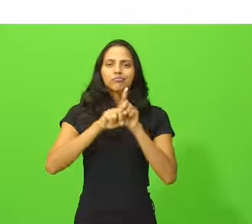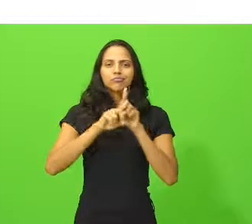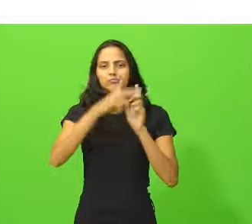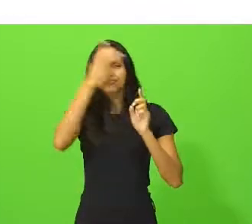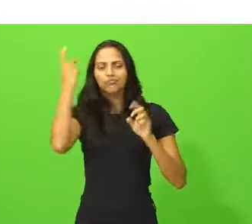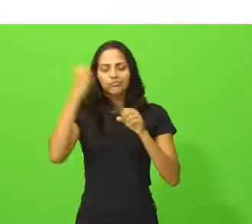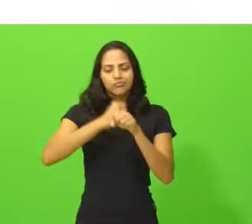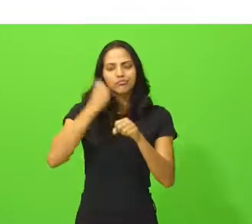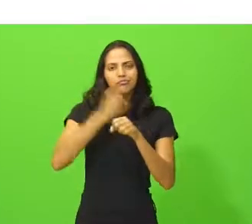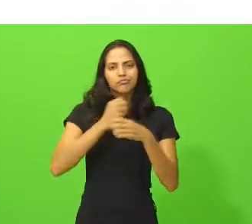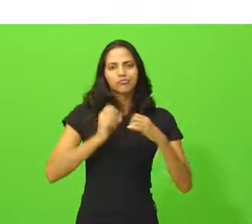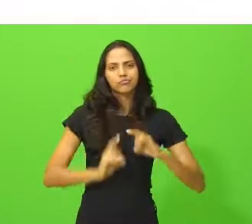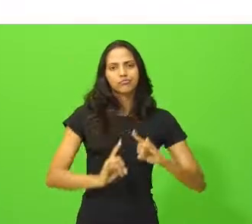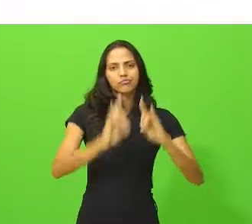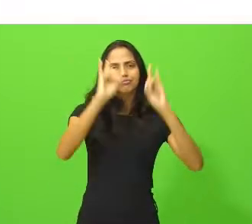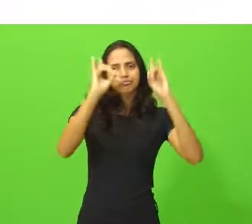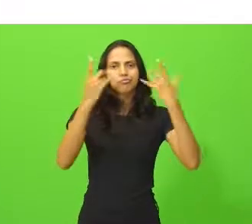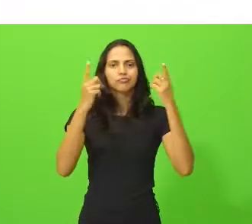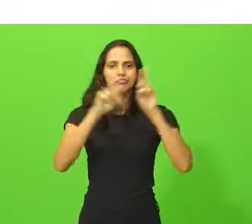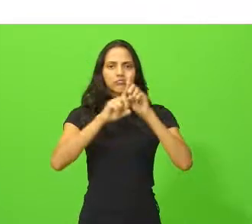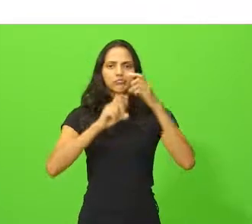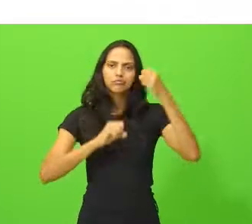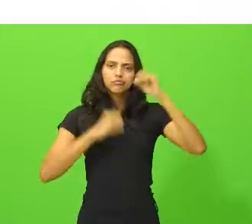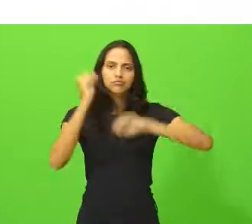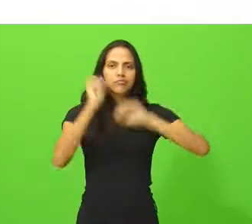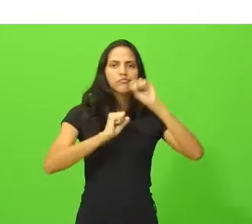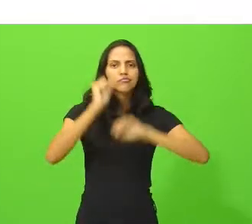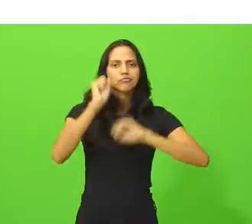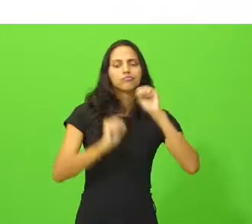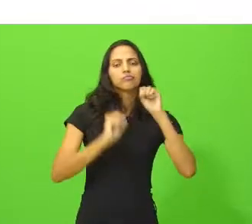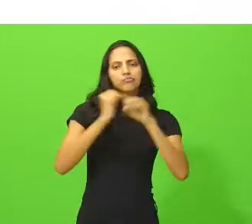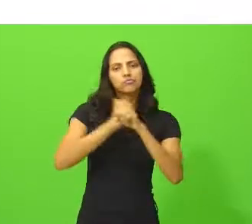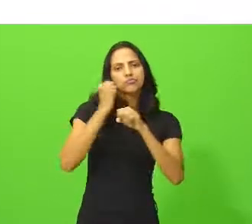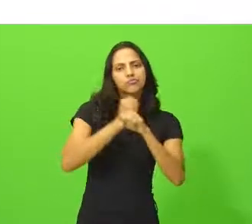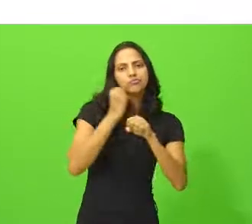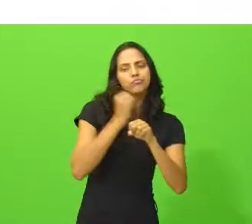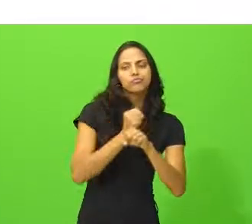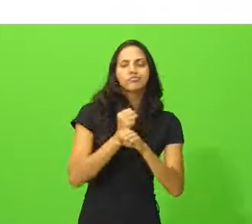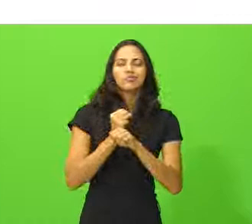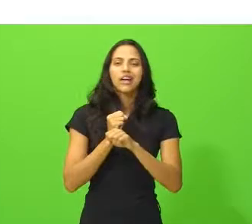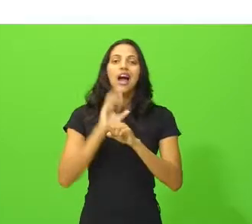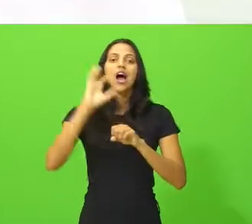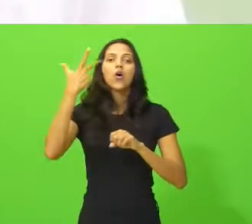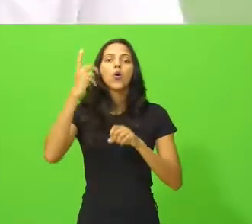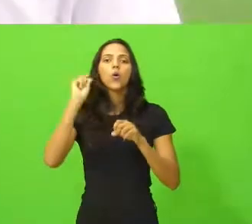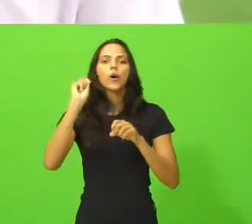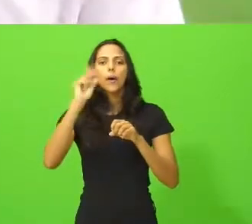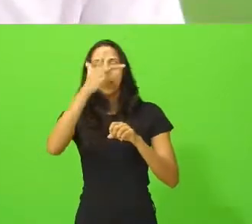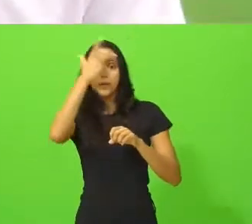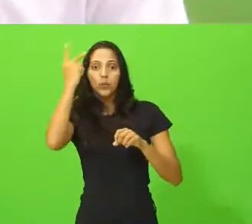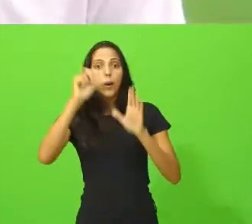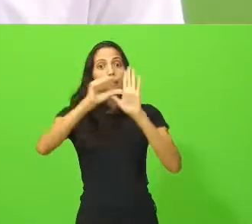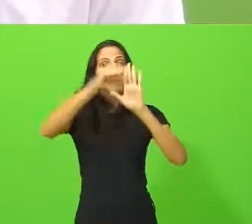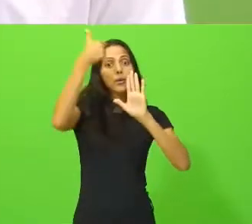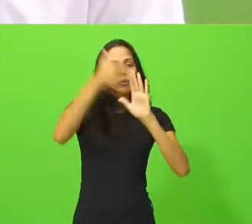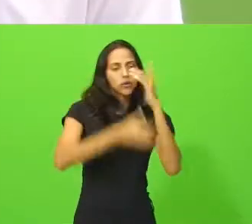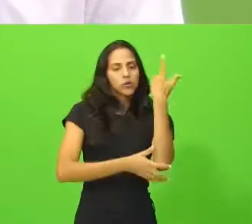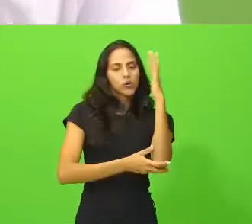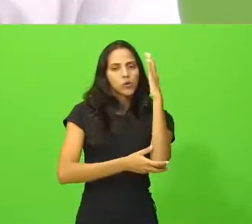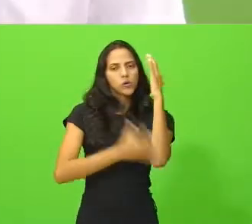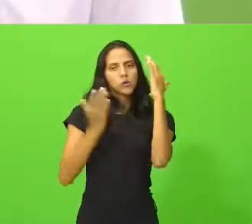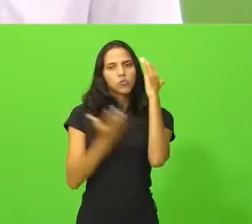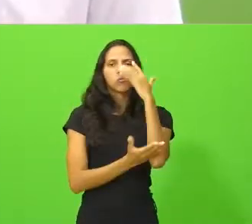hidrelétricas na degradação do meio, né? Nós falamos agora há pouco a questão do impacto tanto ambiental